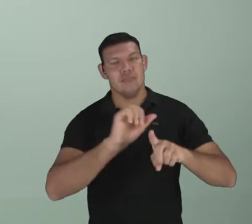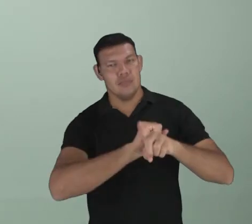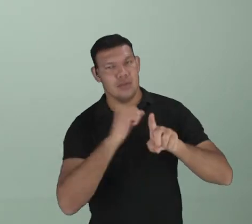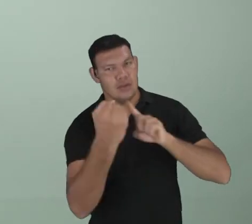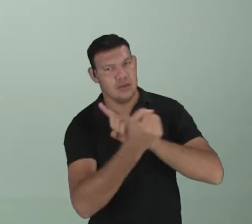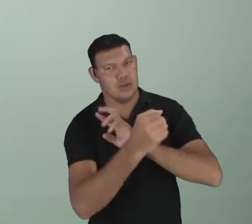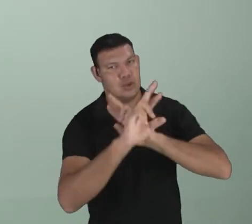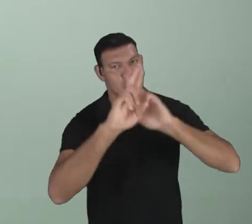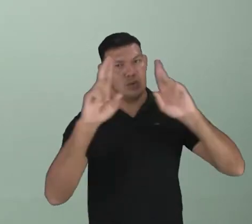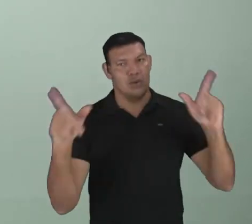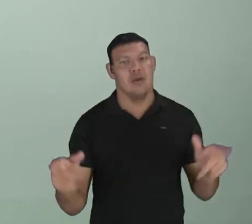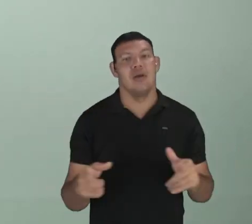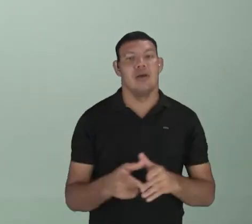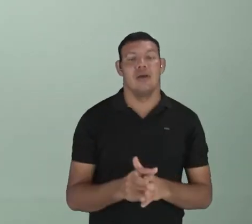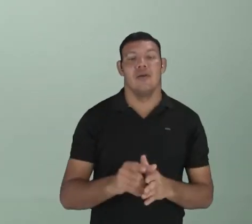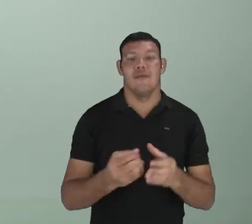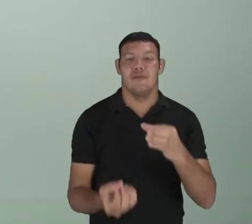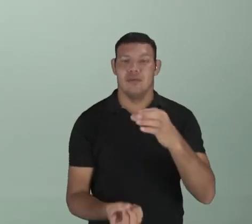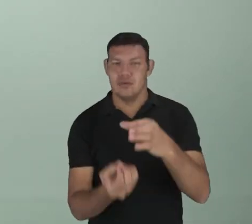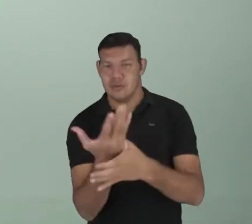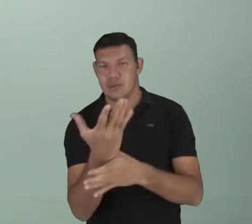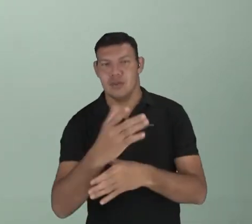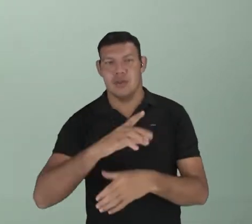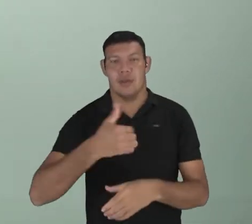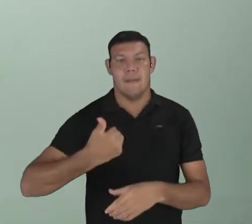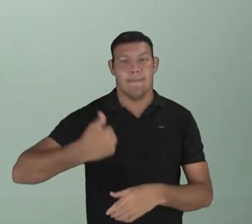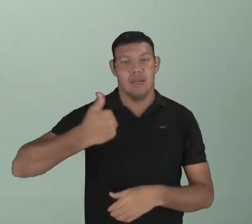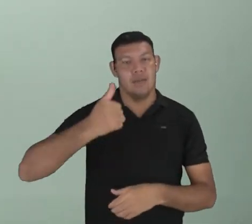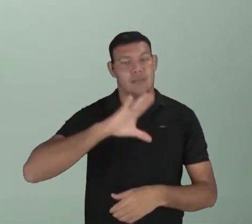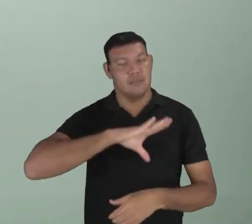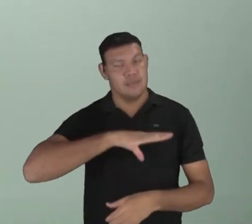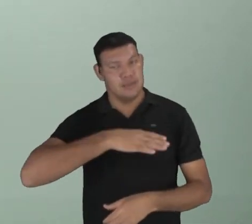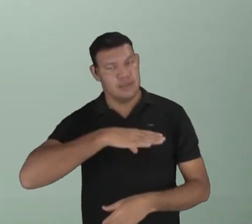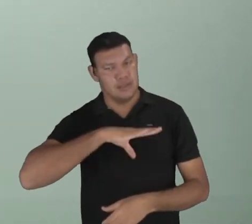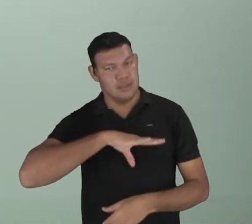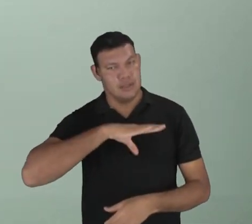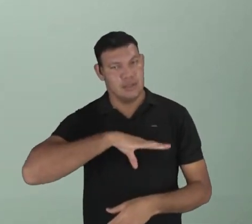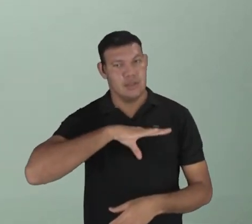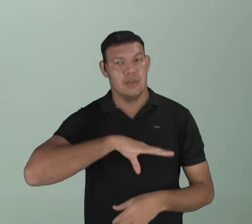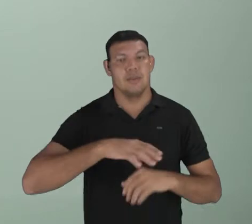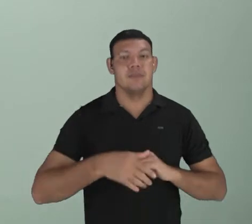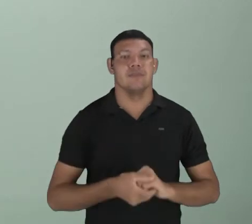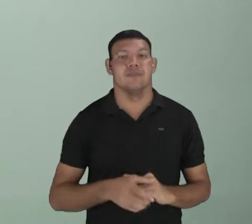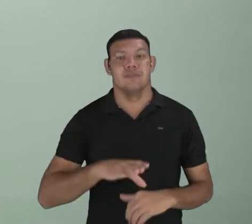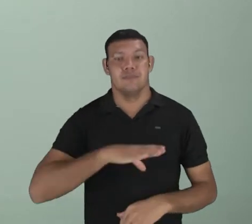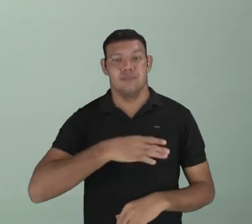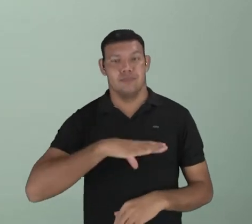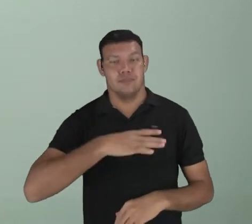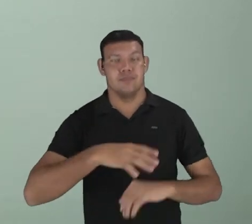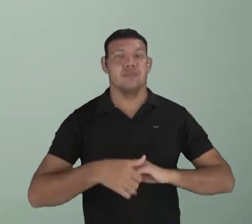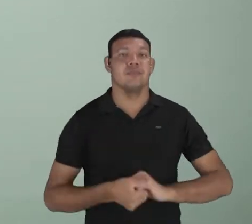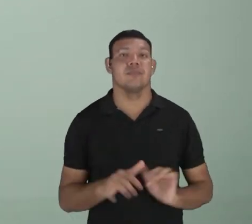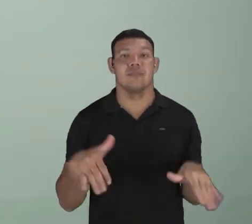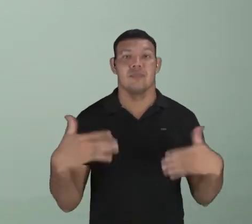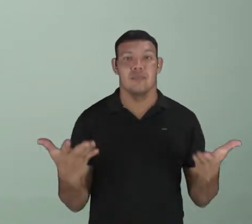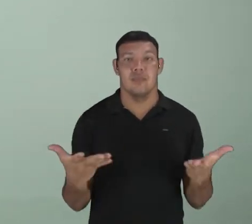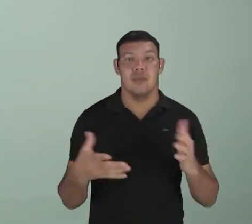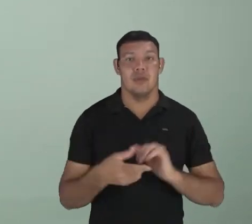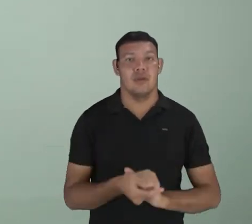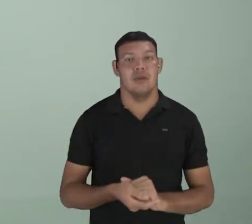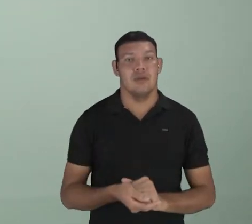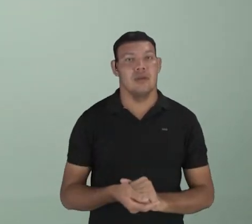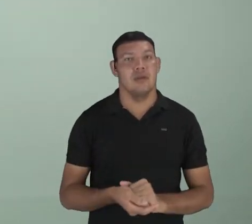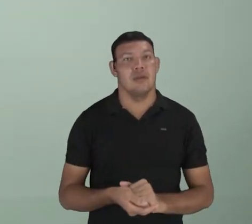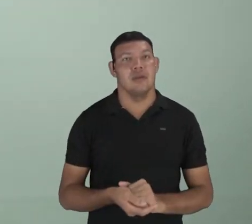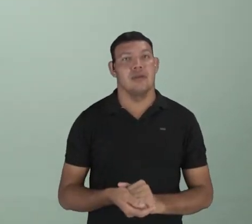vai ter a formação das primeiras cidades, né? Então, a gente tem essas sociedades, né, que se formam. Pessoal, então a gente vai